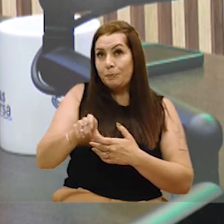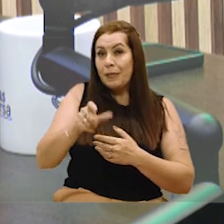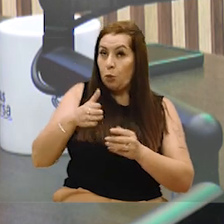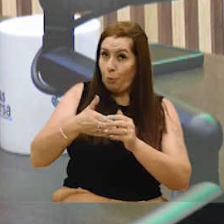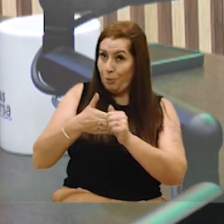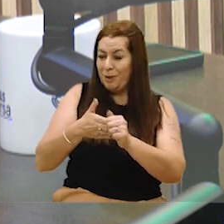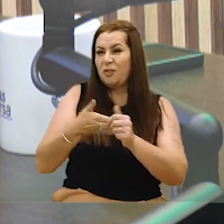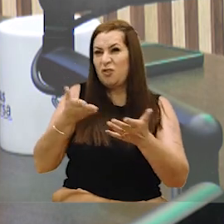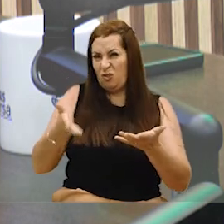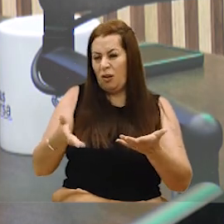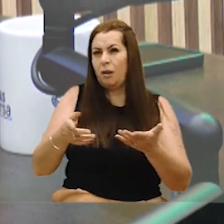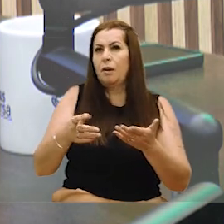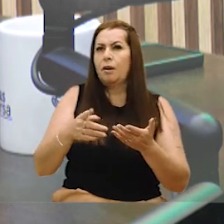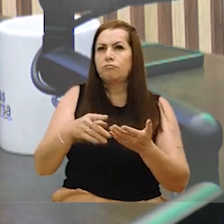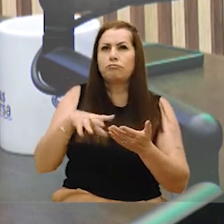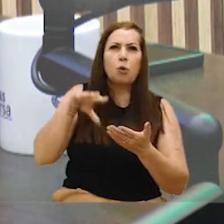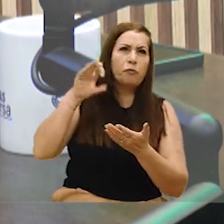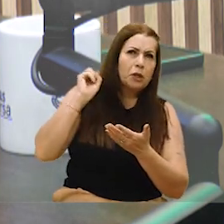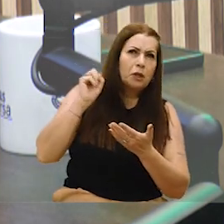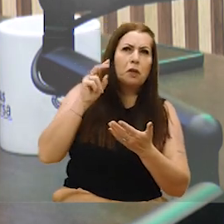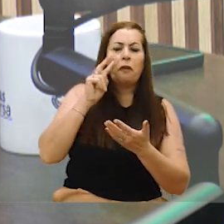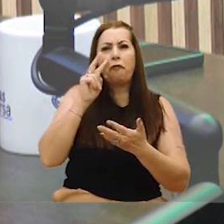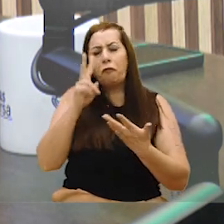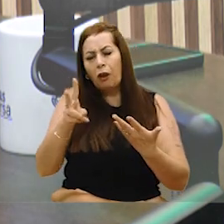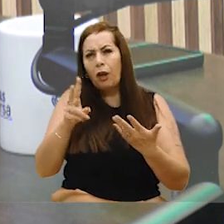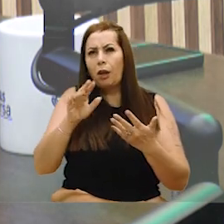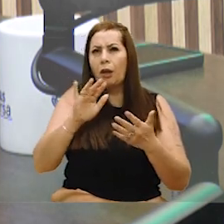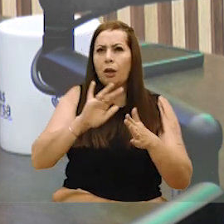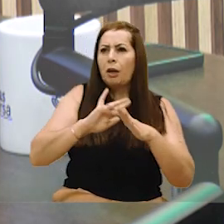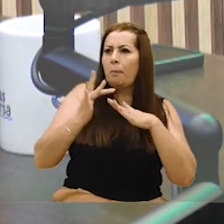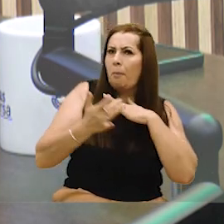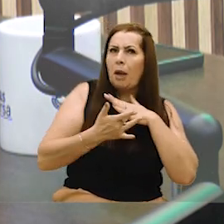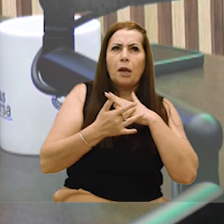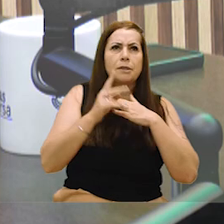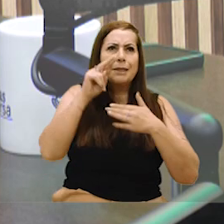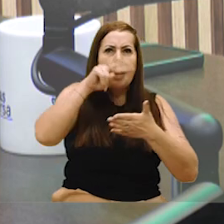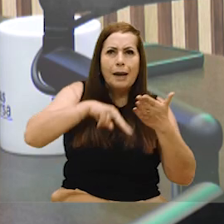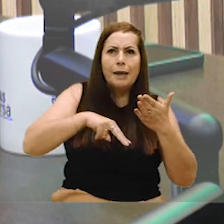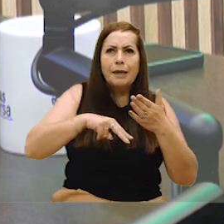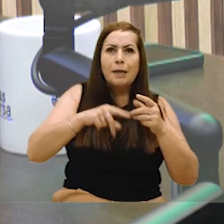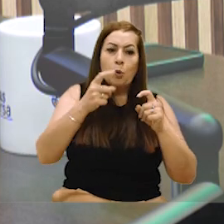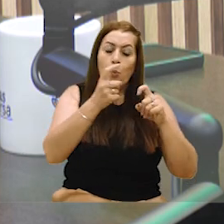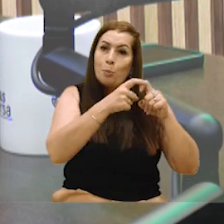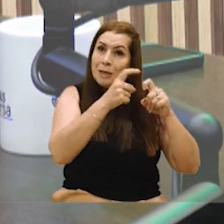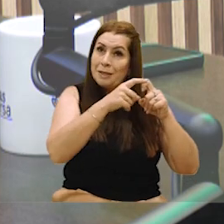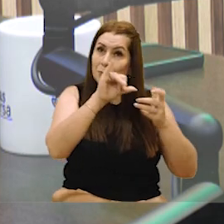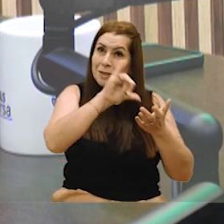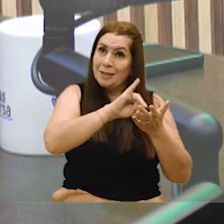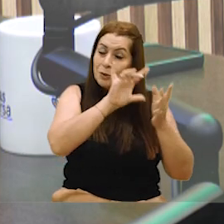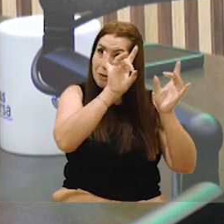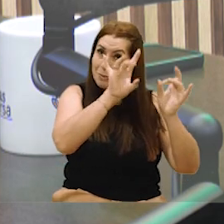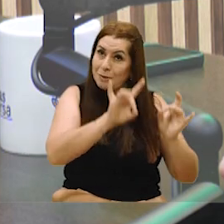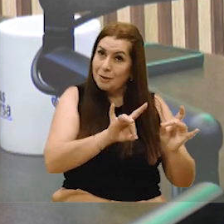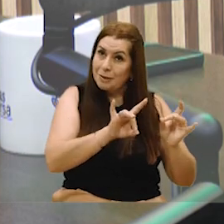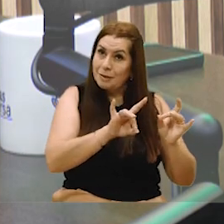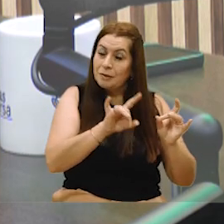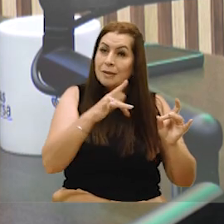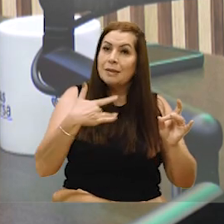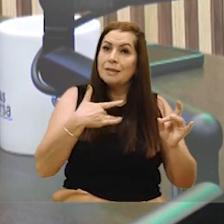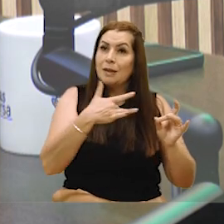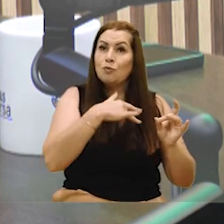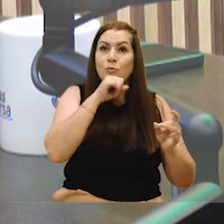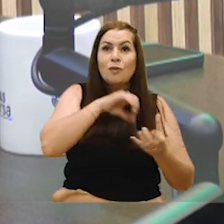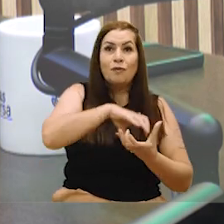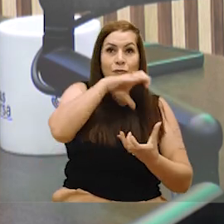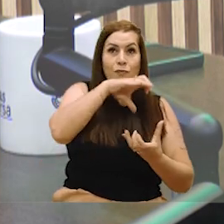estão nos acompanhando já irão escutar, ver na imprensa, ler, né, que o ambulatório Centro Especializado na Saúde